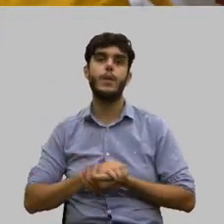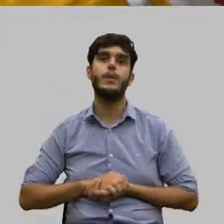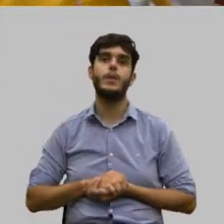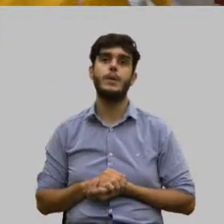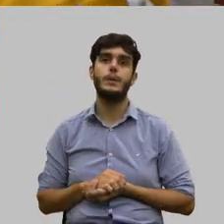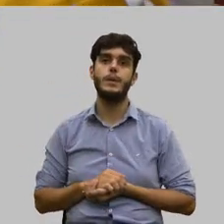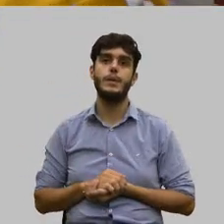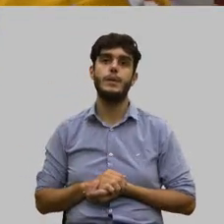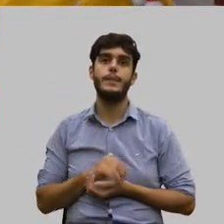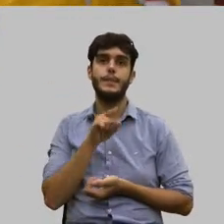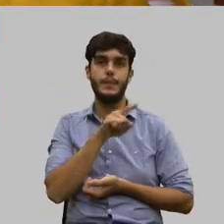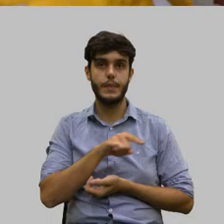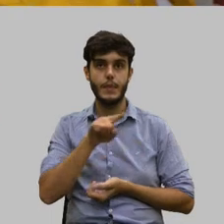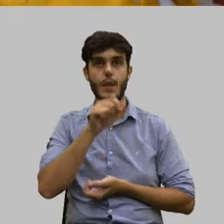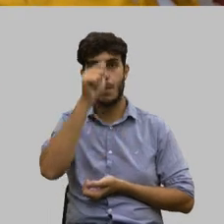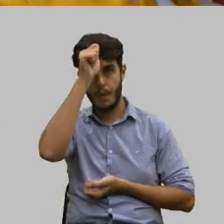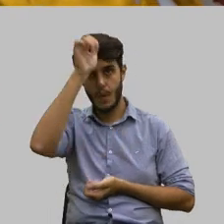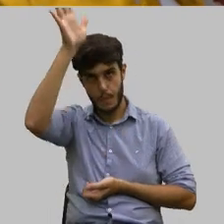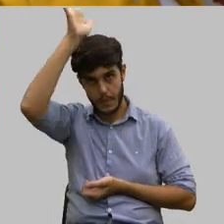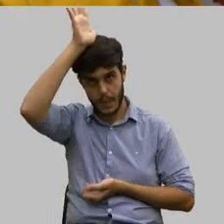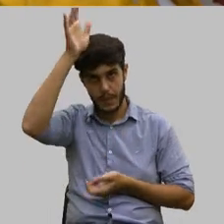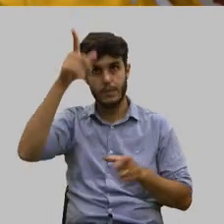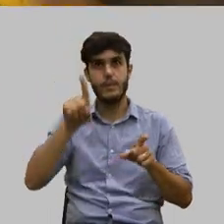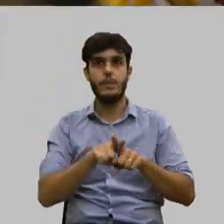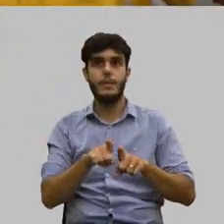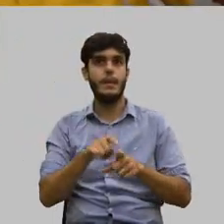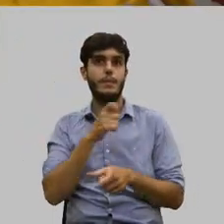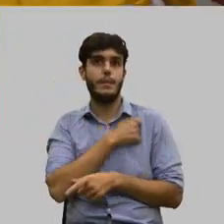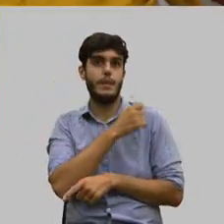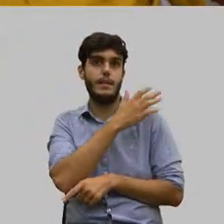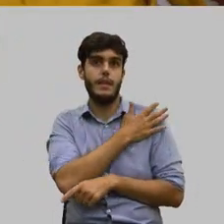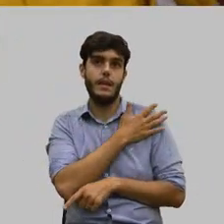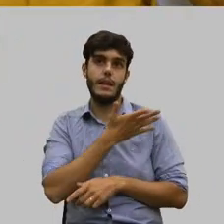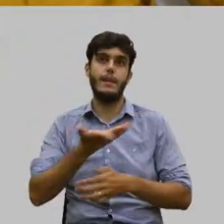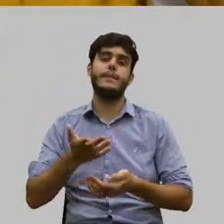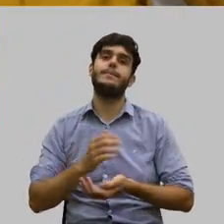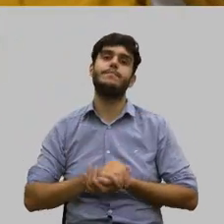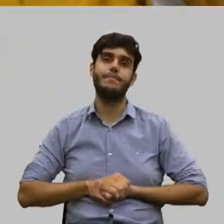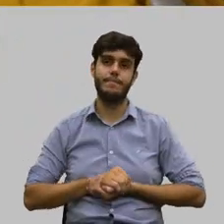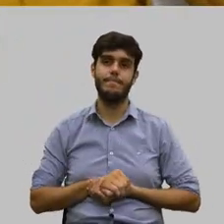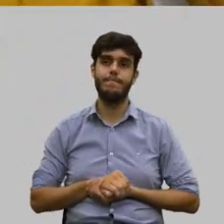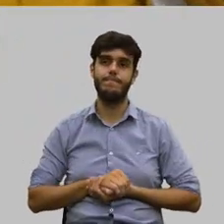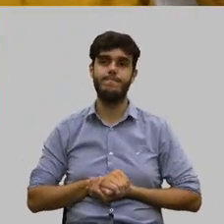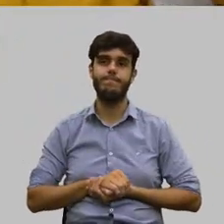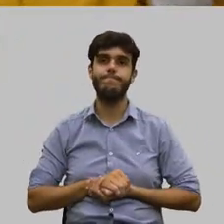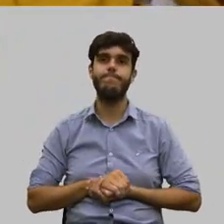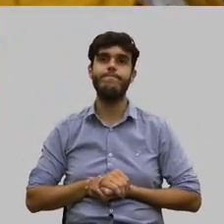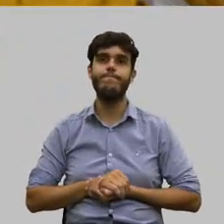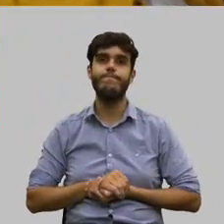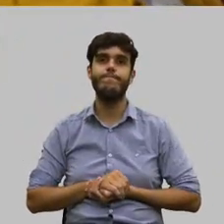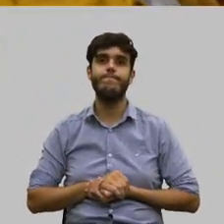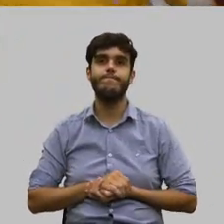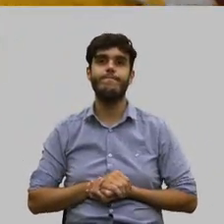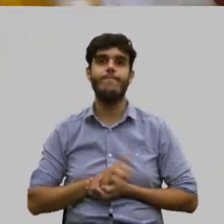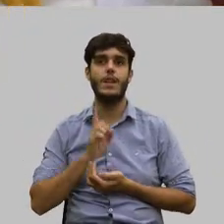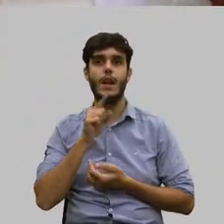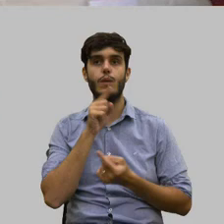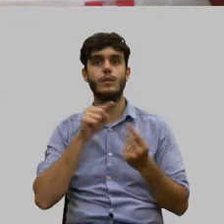eles Bombeiros Militares Bombeiros Militares que o único